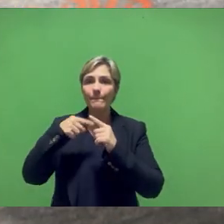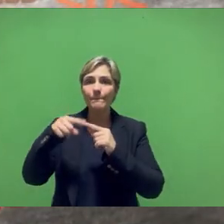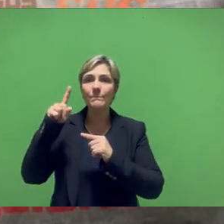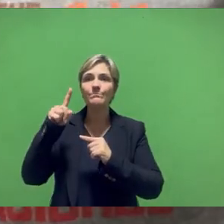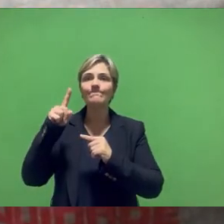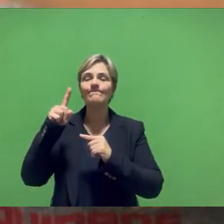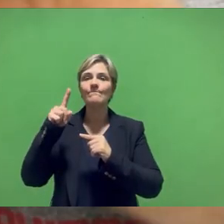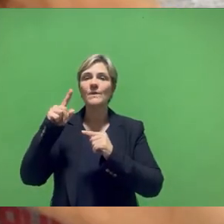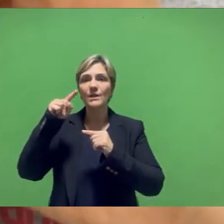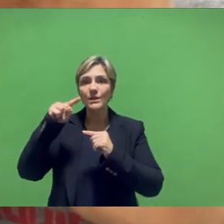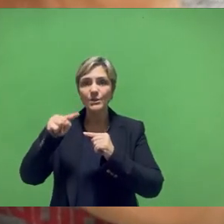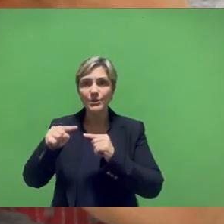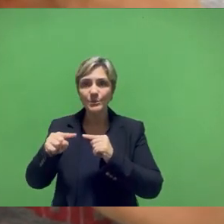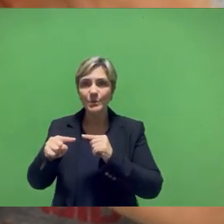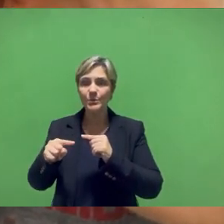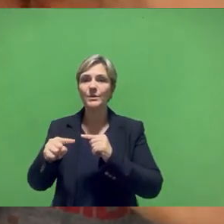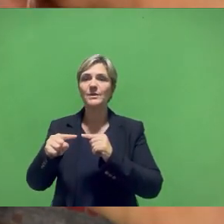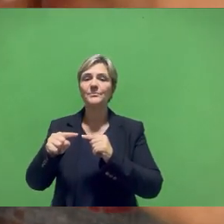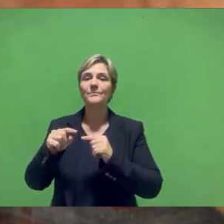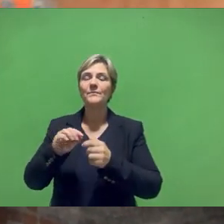pico e diminui,